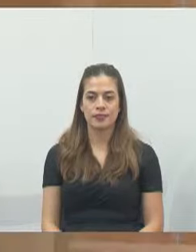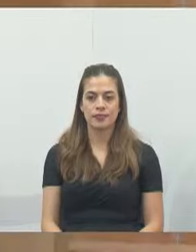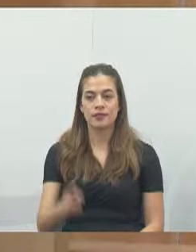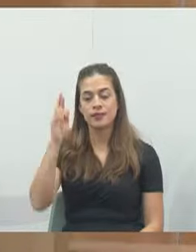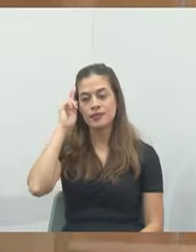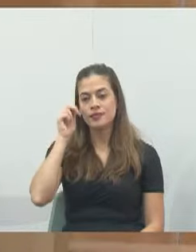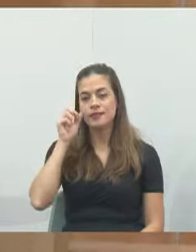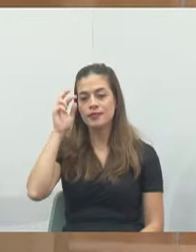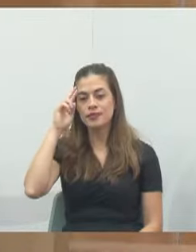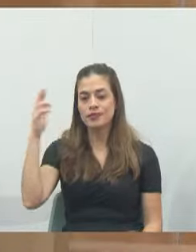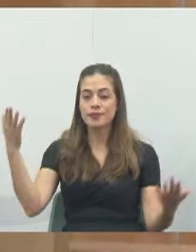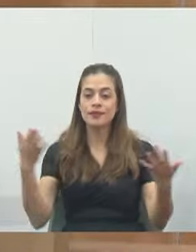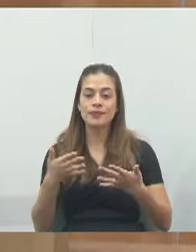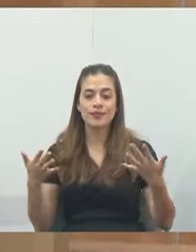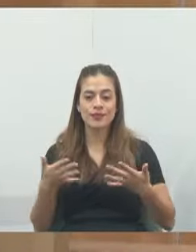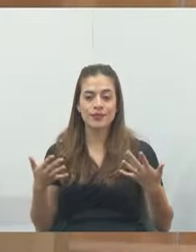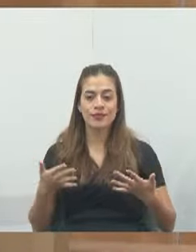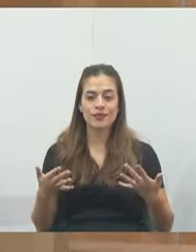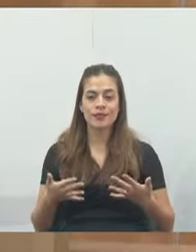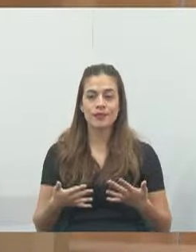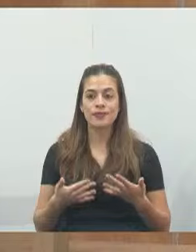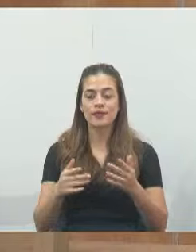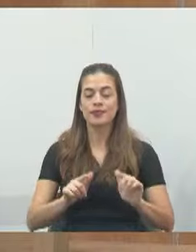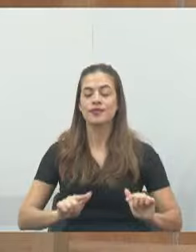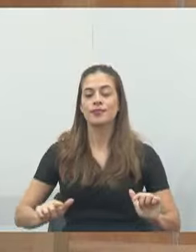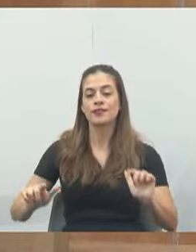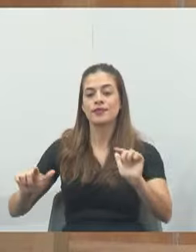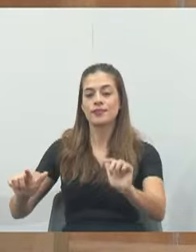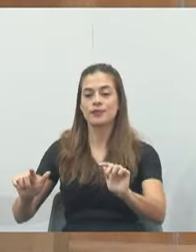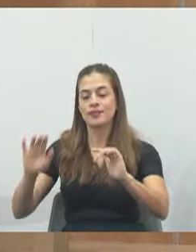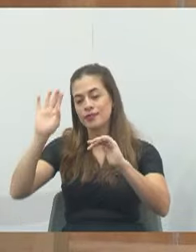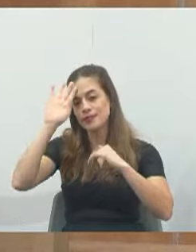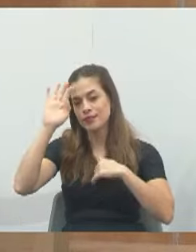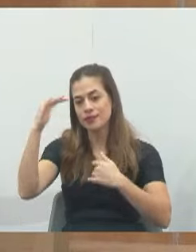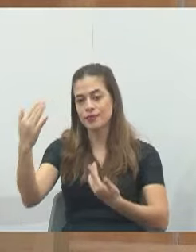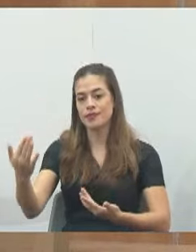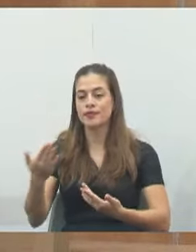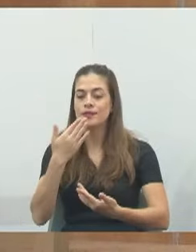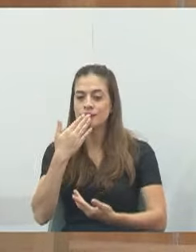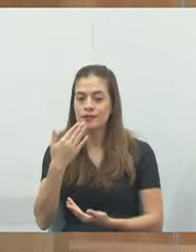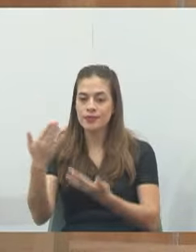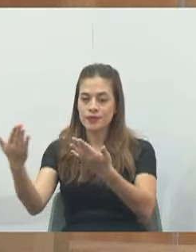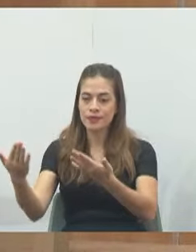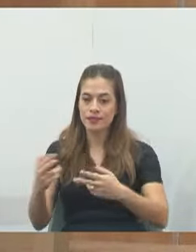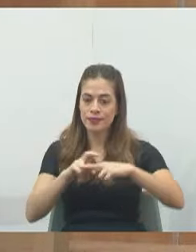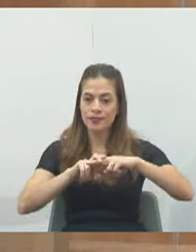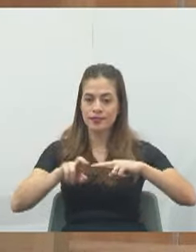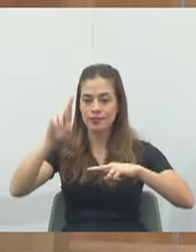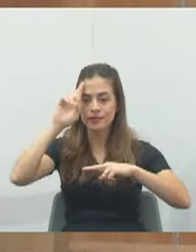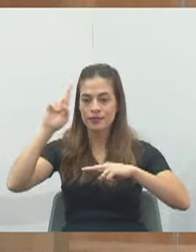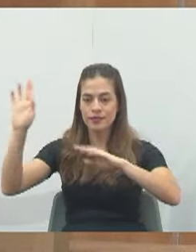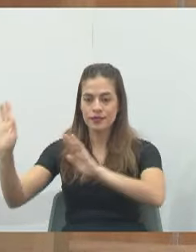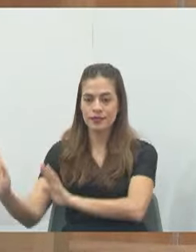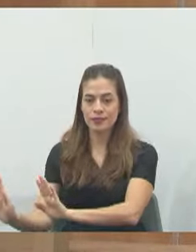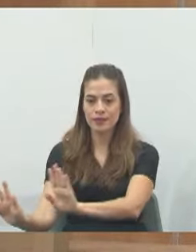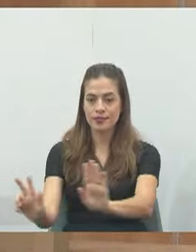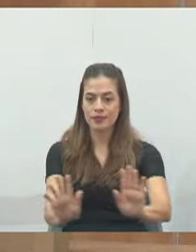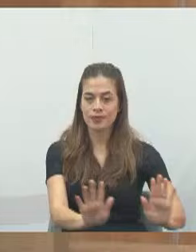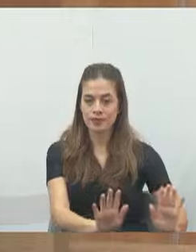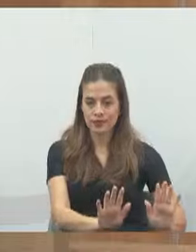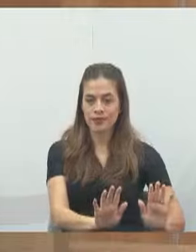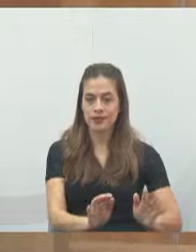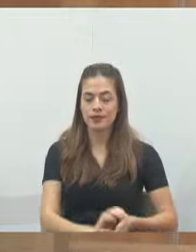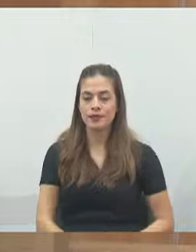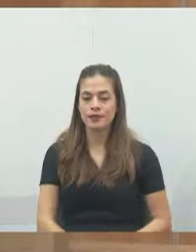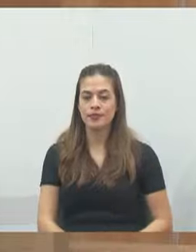Senhoras e senhores, vamos agora tratar da questão da entrega da homenagem. Pedimos então aos membros da mesa que venham à frente para que possamos